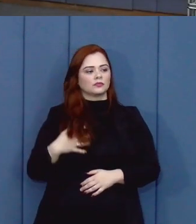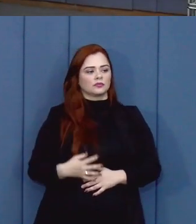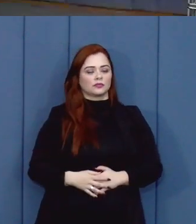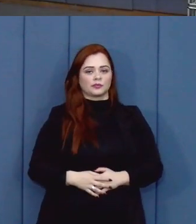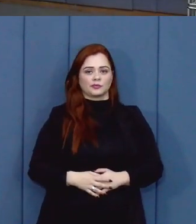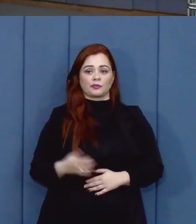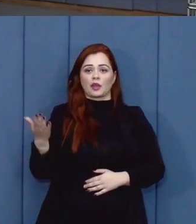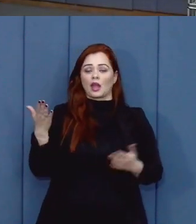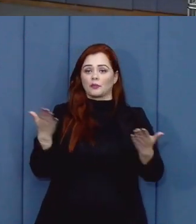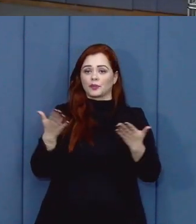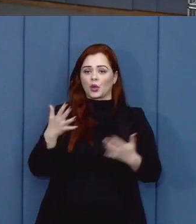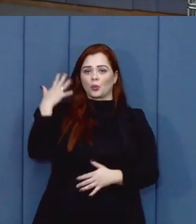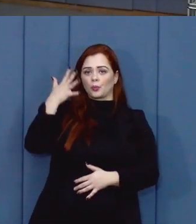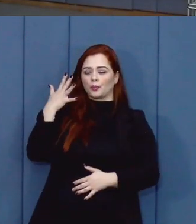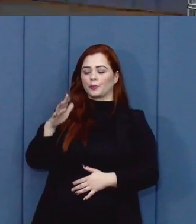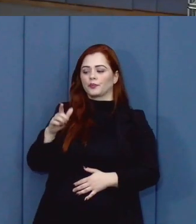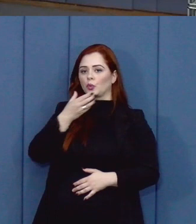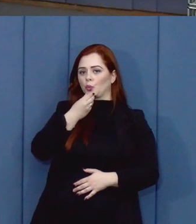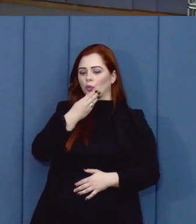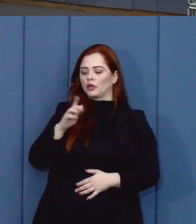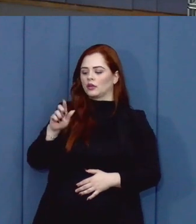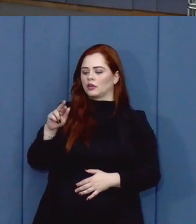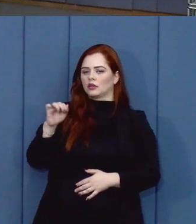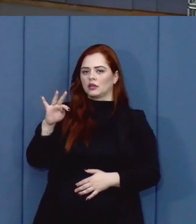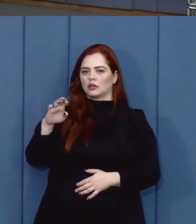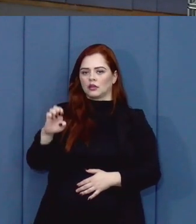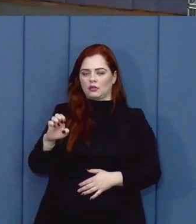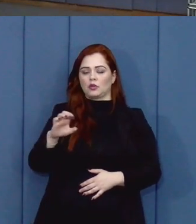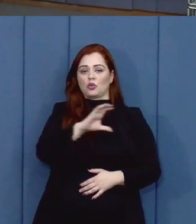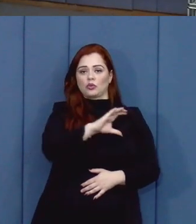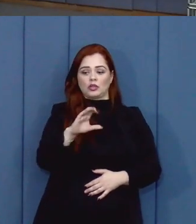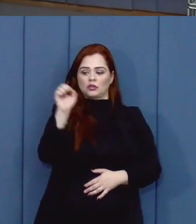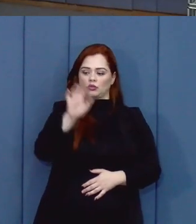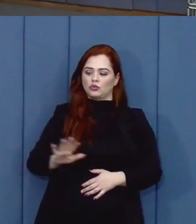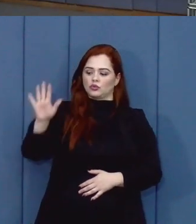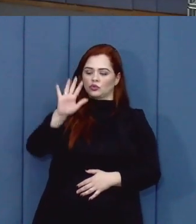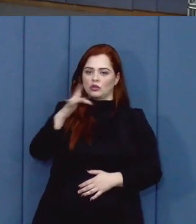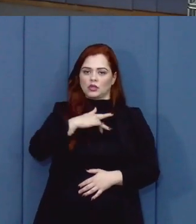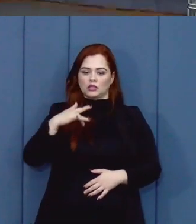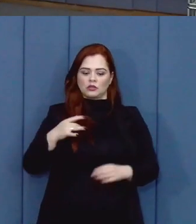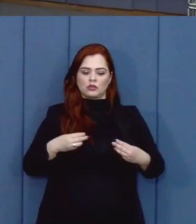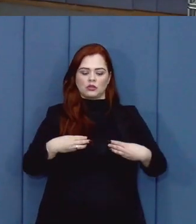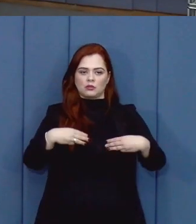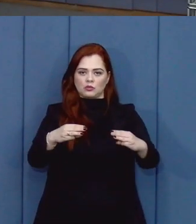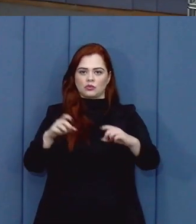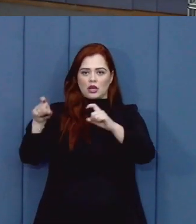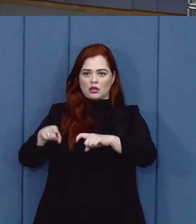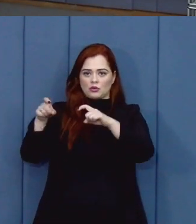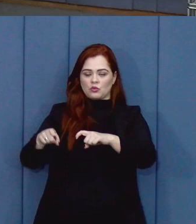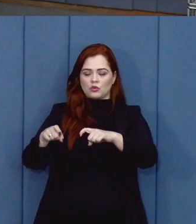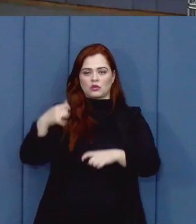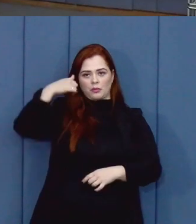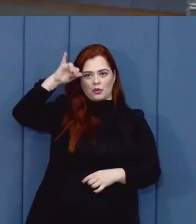Com a palavra, o senhor Guilherme Costa, coordenador-geral de temas sanitários e fitossanitários do Ministério da Agricultura